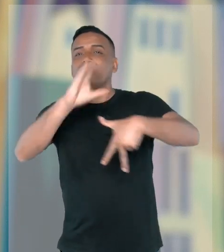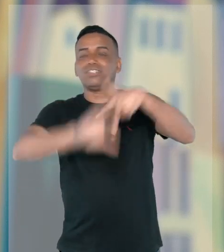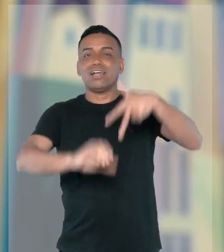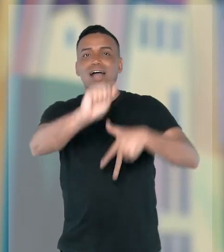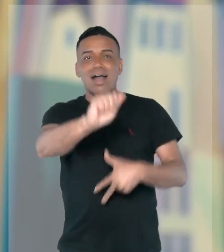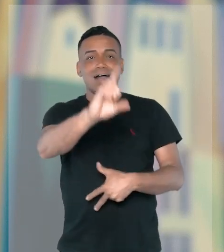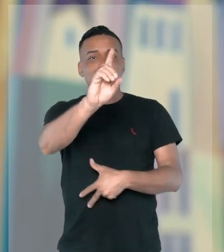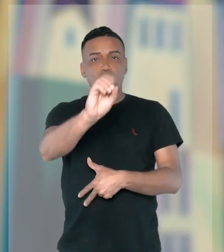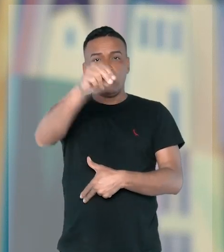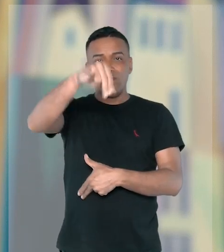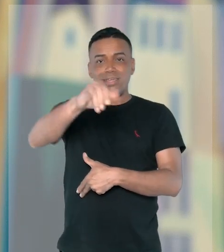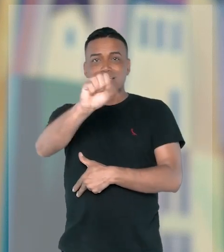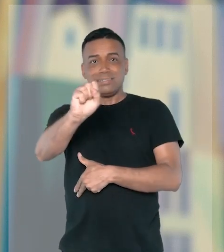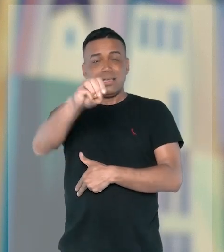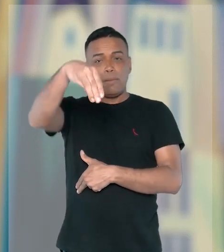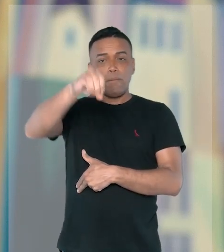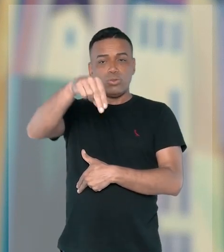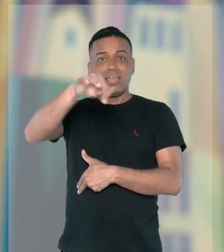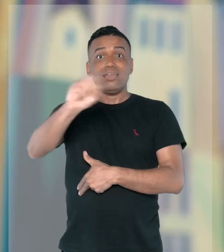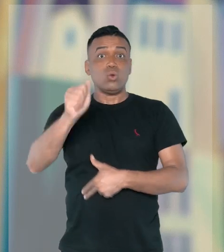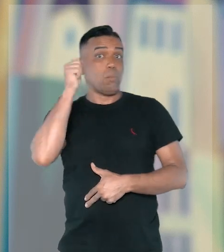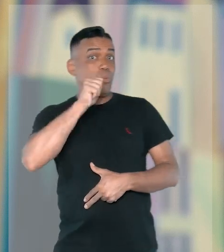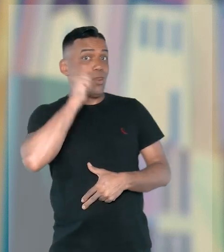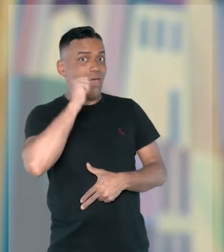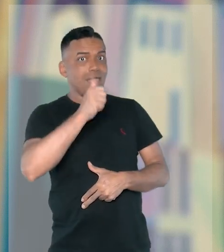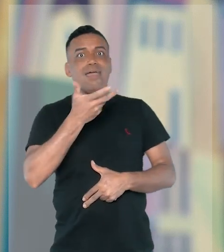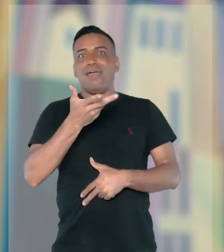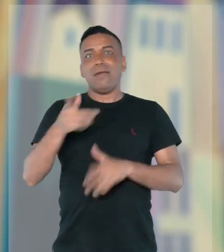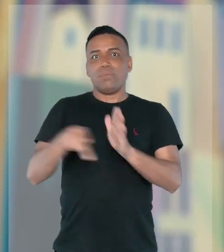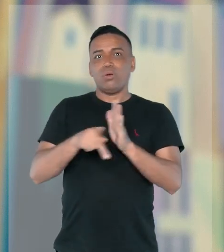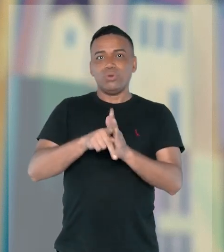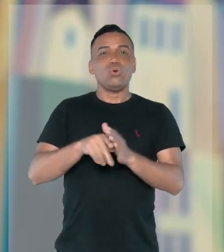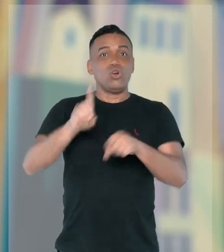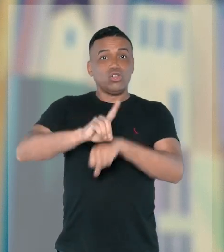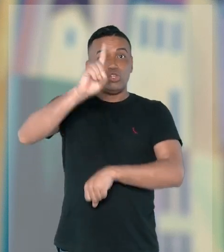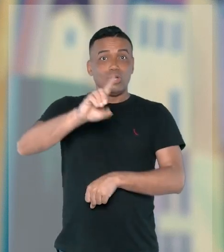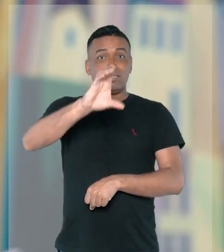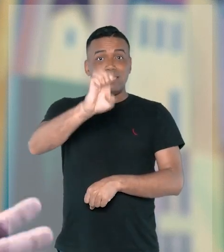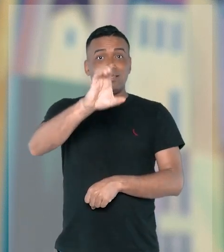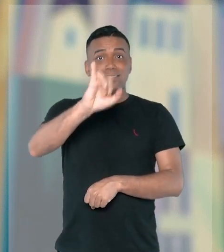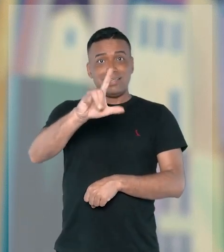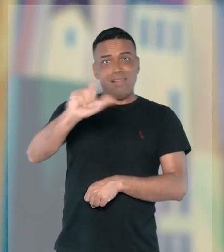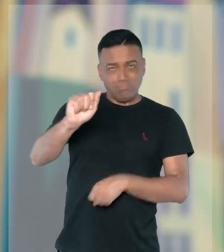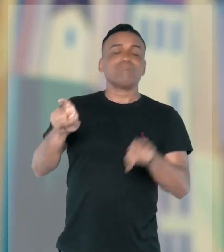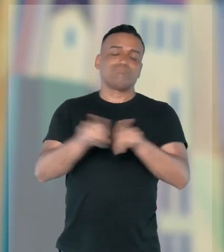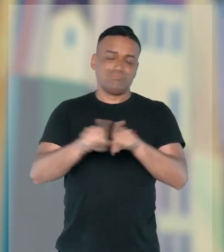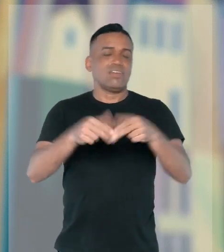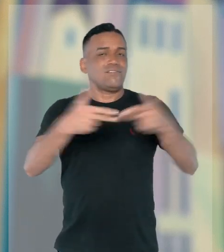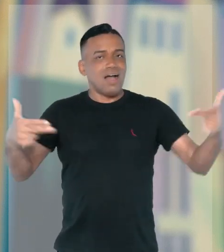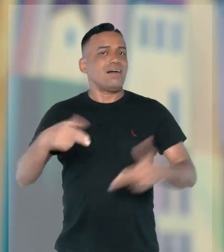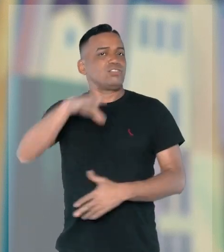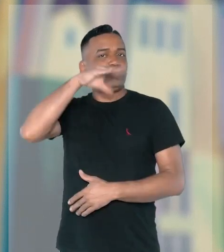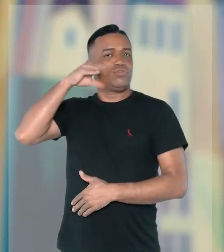Adonias Monteiro, a procuradora do Ministério Público de Contas, a doutora Cecília também, e vários